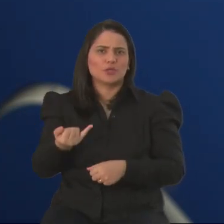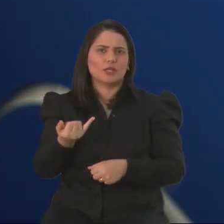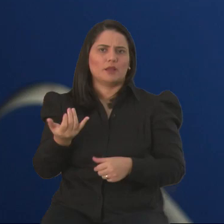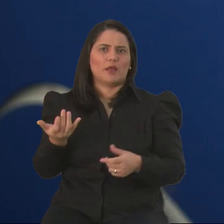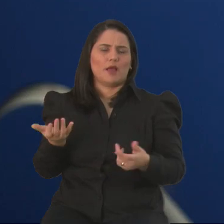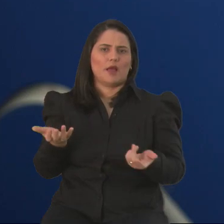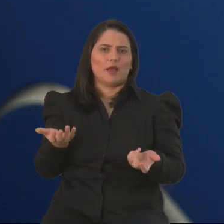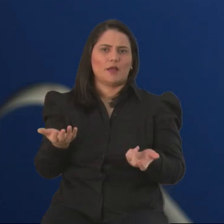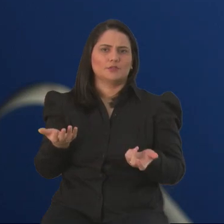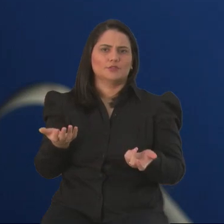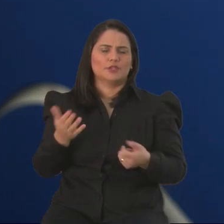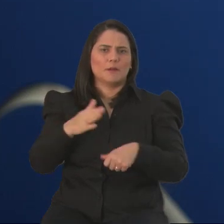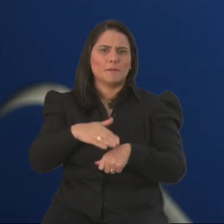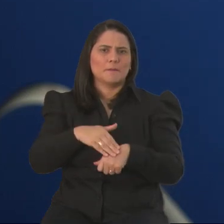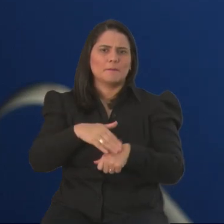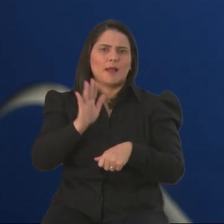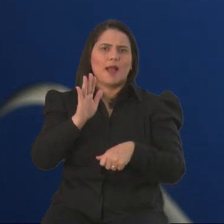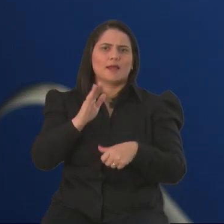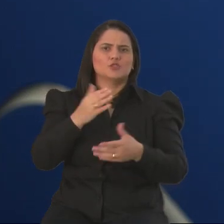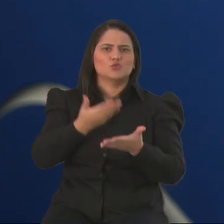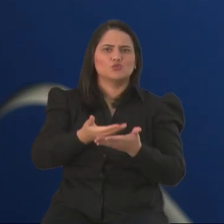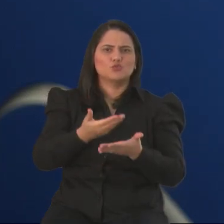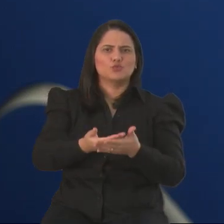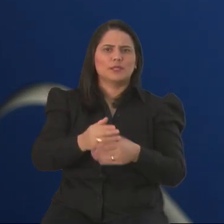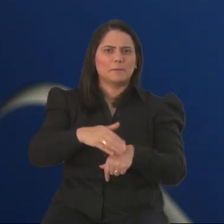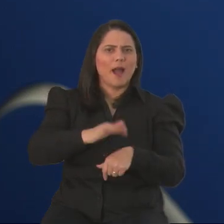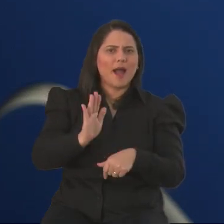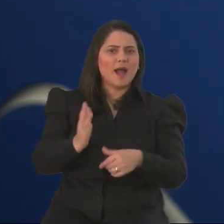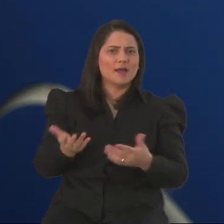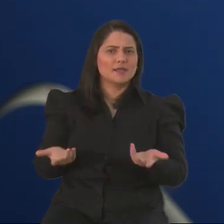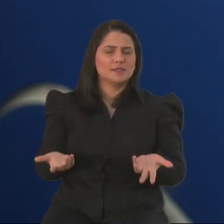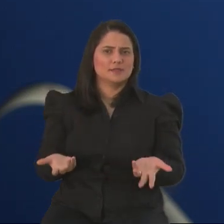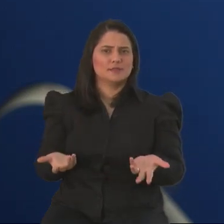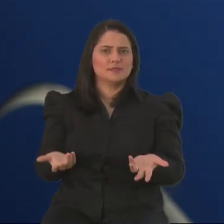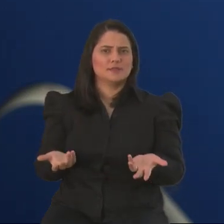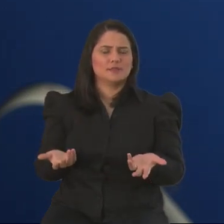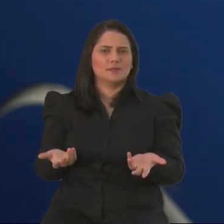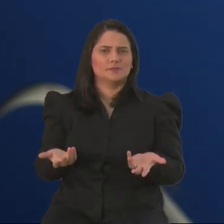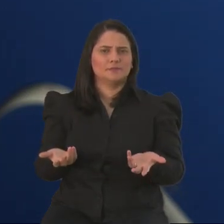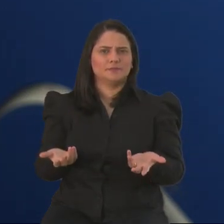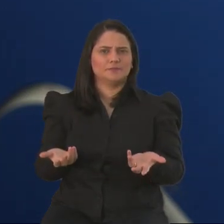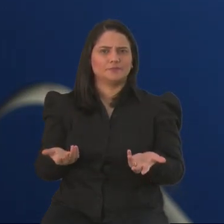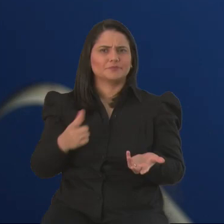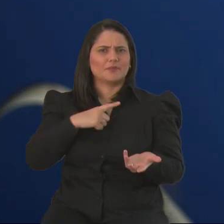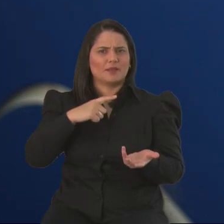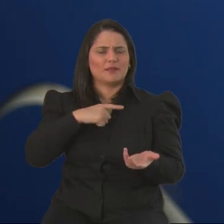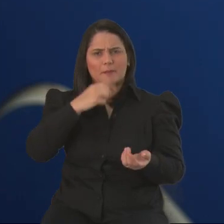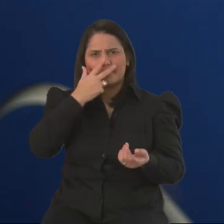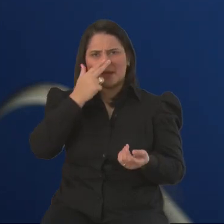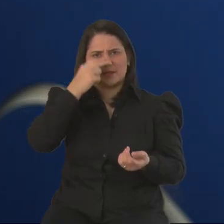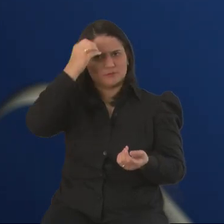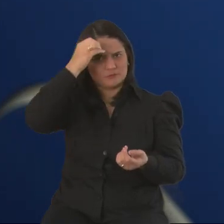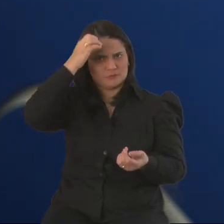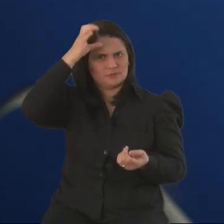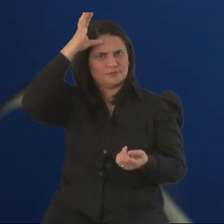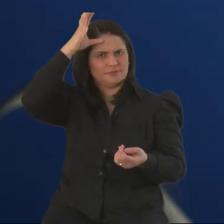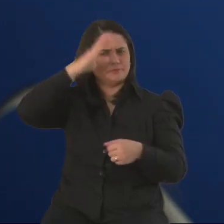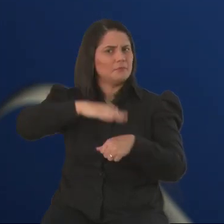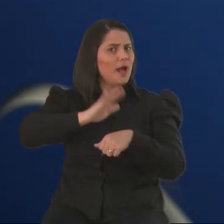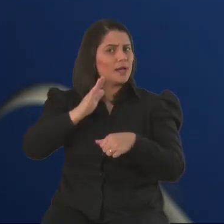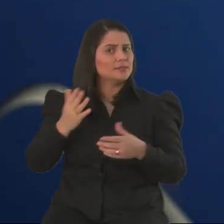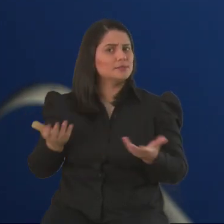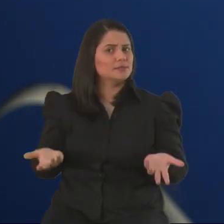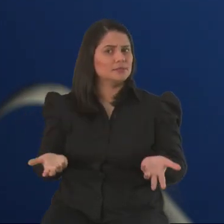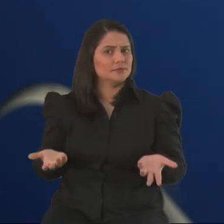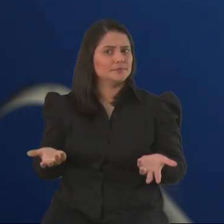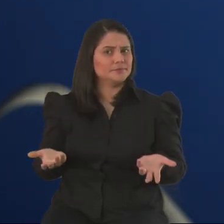de mais oportunidade de escolarização? Será que eles têm um grau de instrução maior? Olhando o